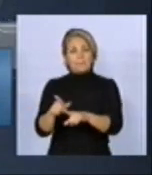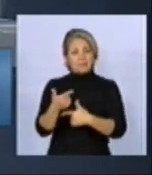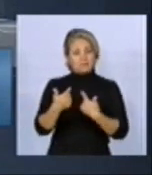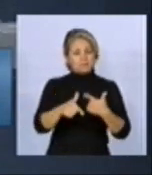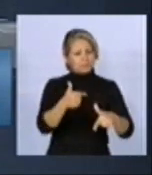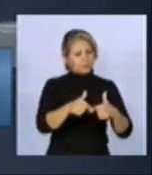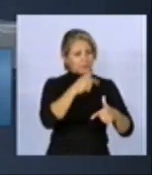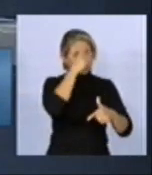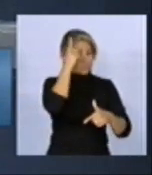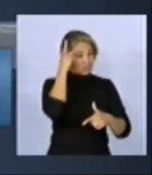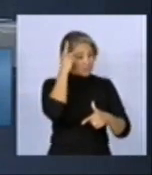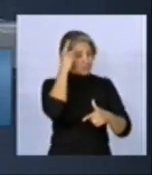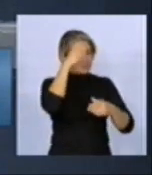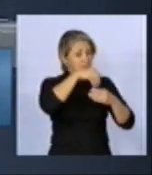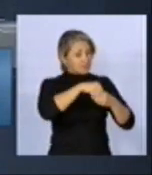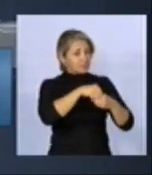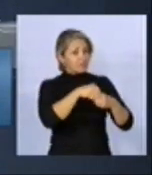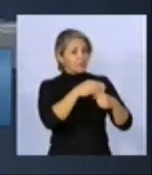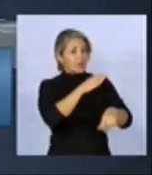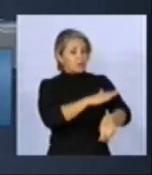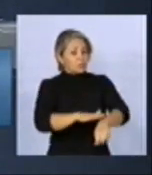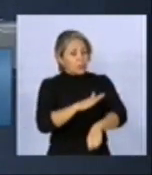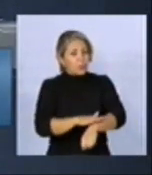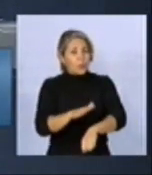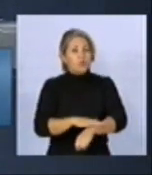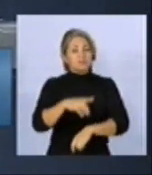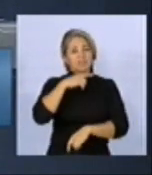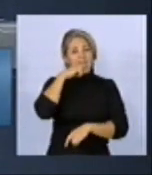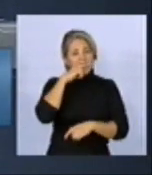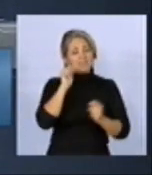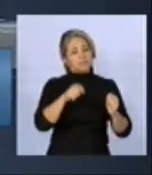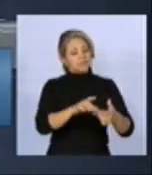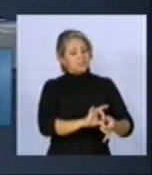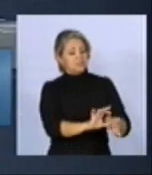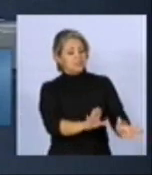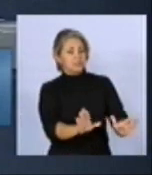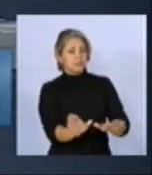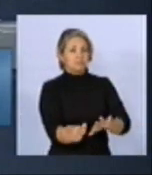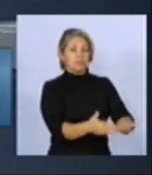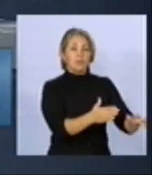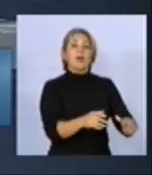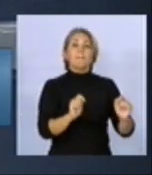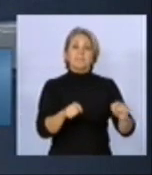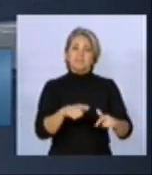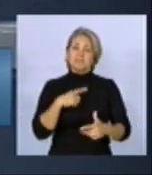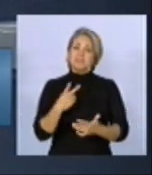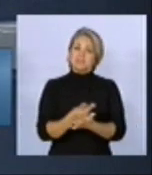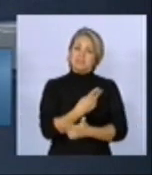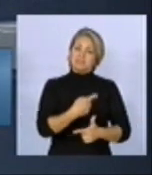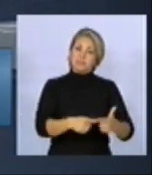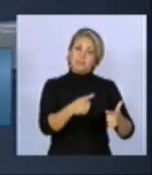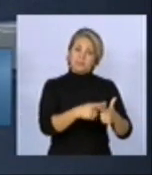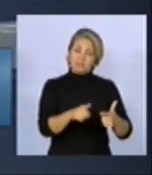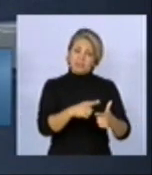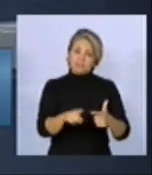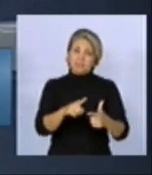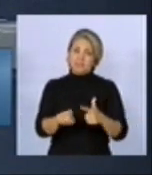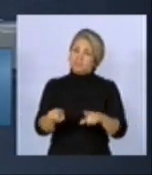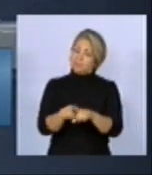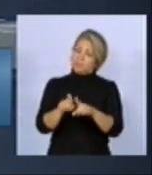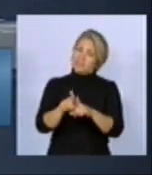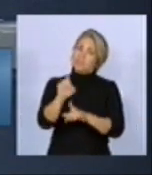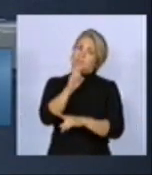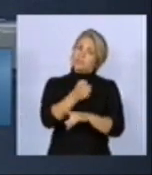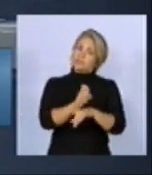empregada na atividade da cana que seria eventualmente né dispensada estaria também impactando eh o nordes